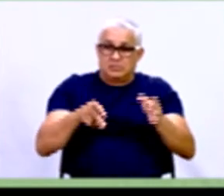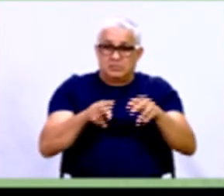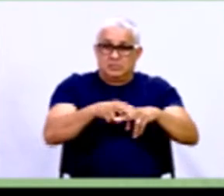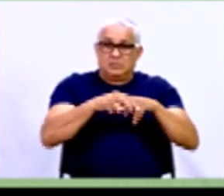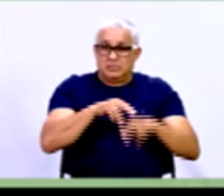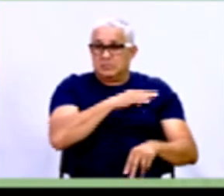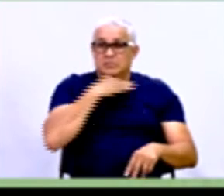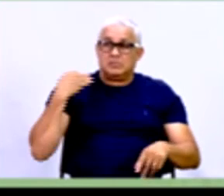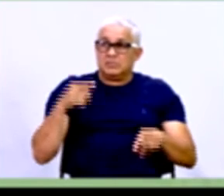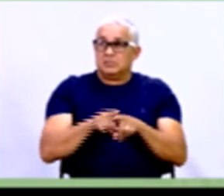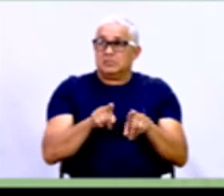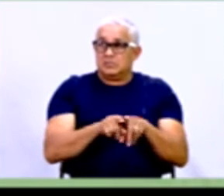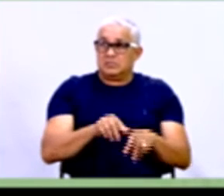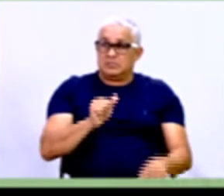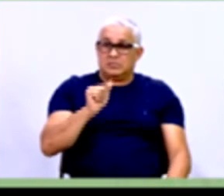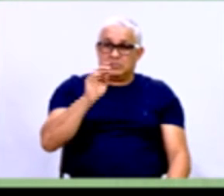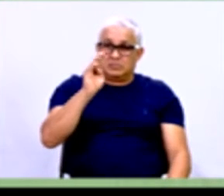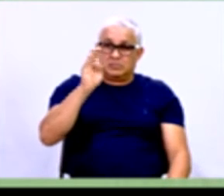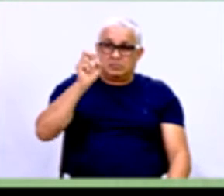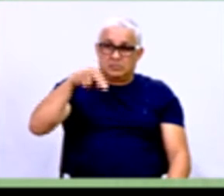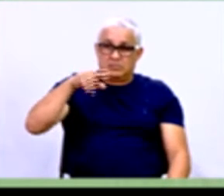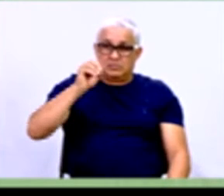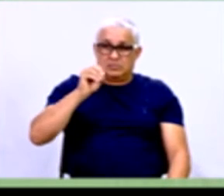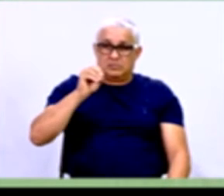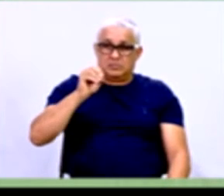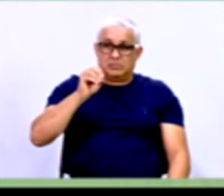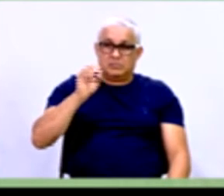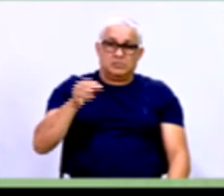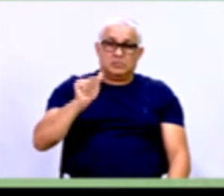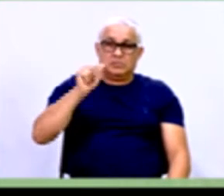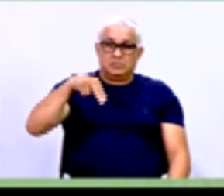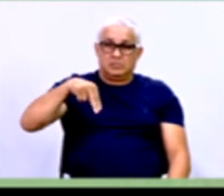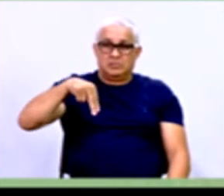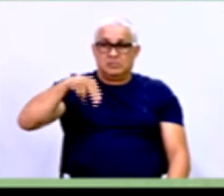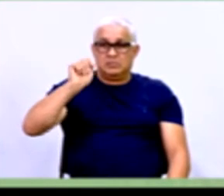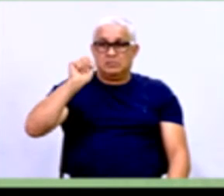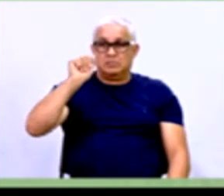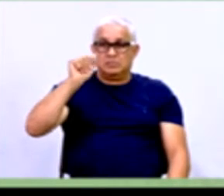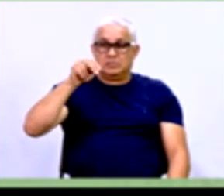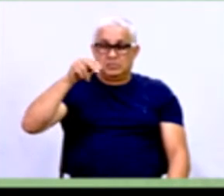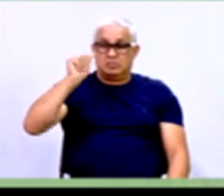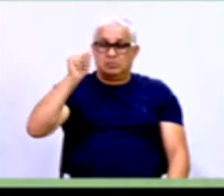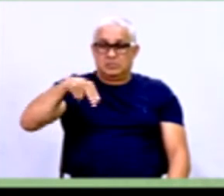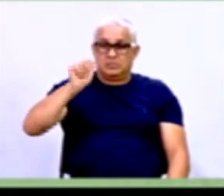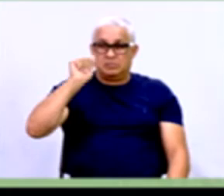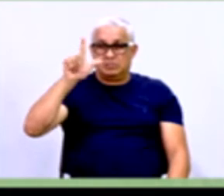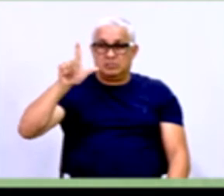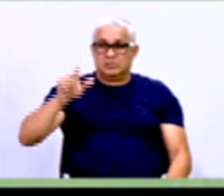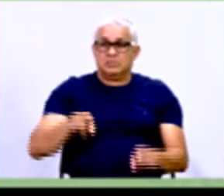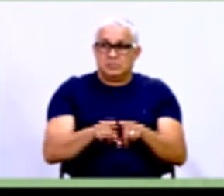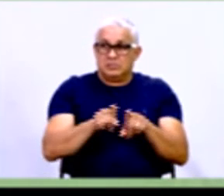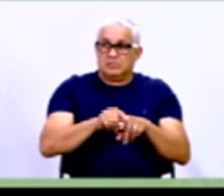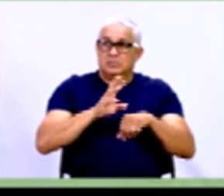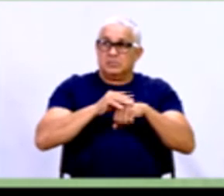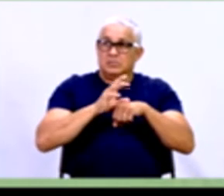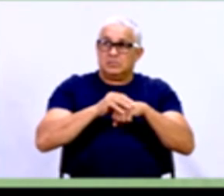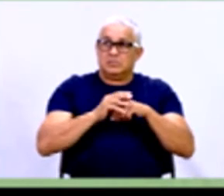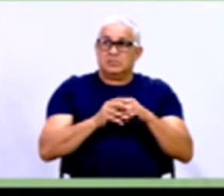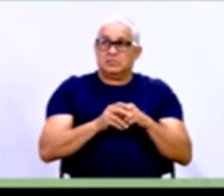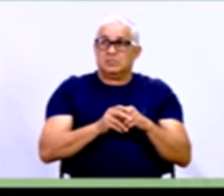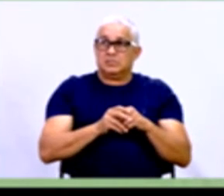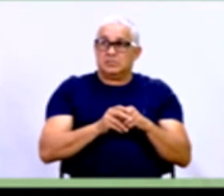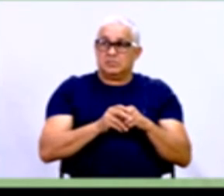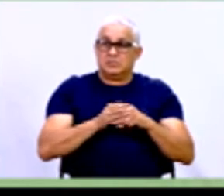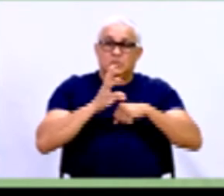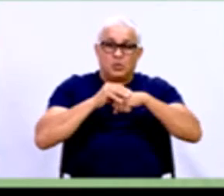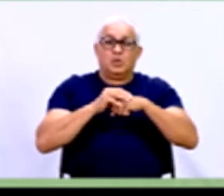e abono anual. Vamos trabalhar então com algumas delas. O auxílio doença acidentário consiste no benefício, o pagamento